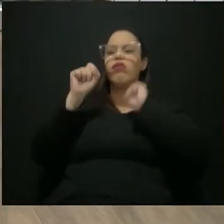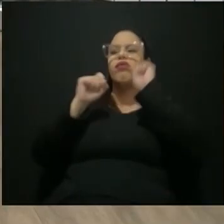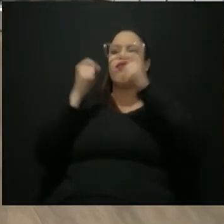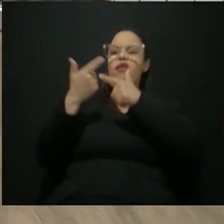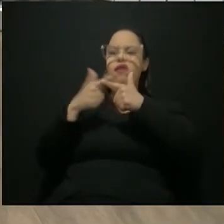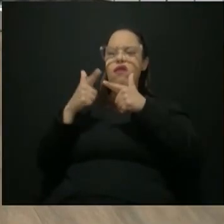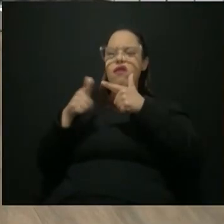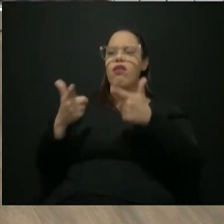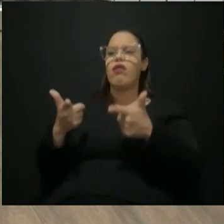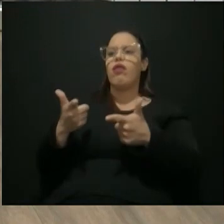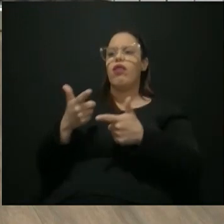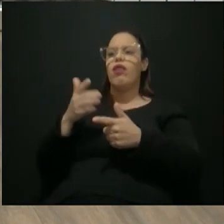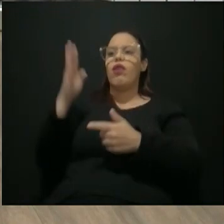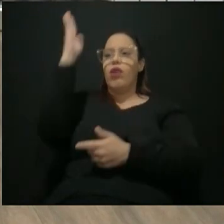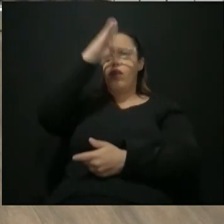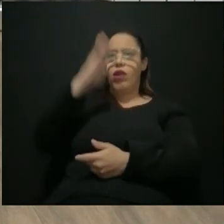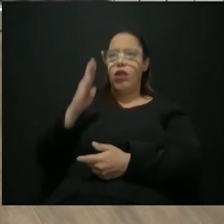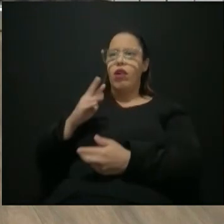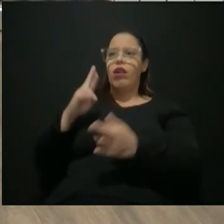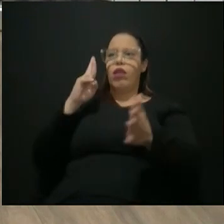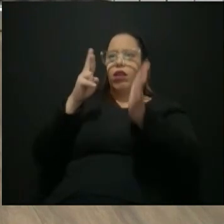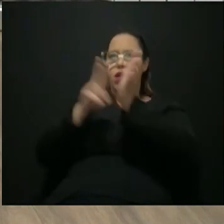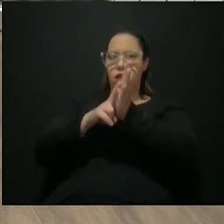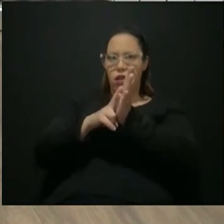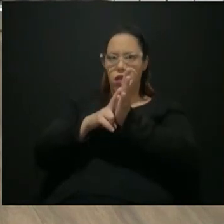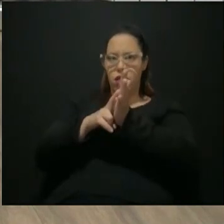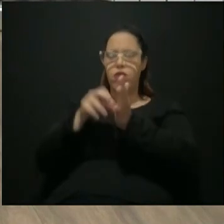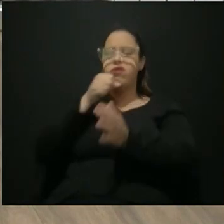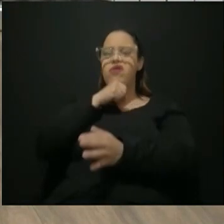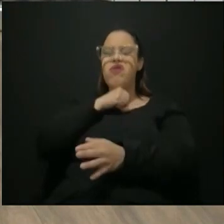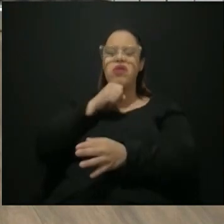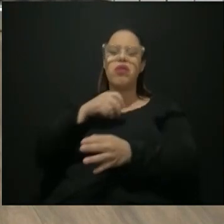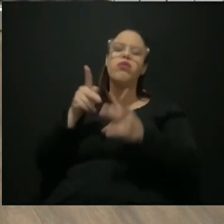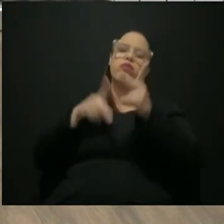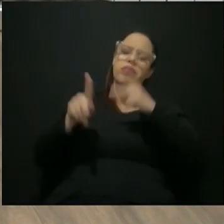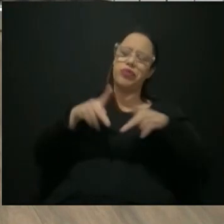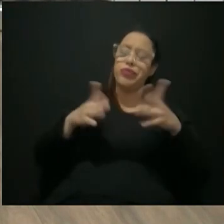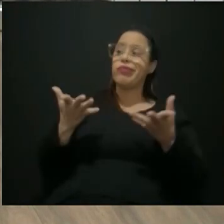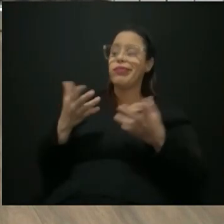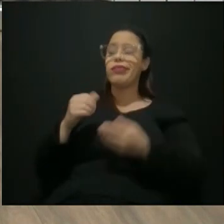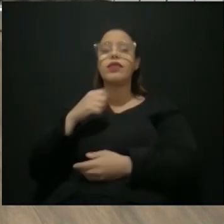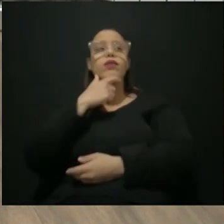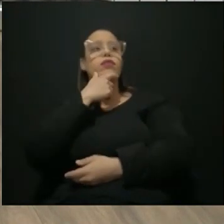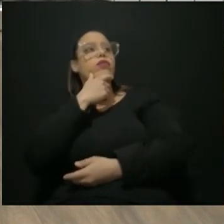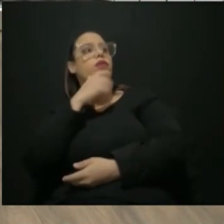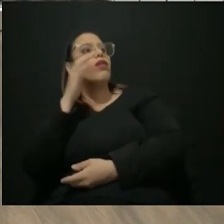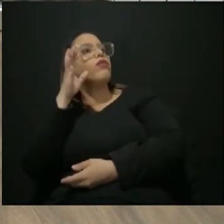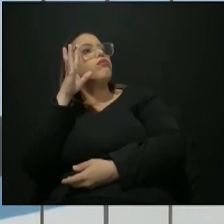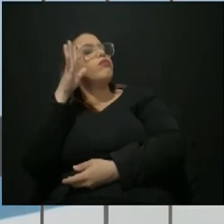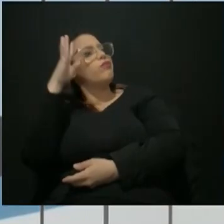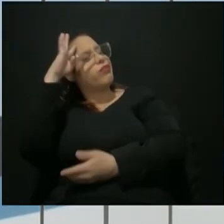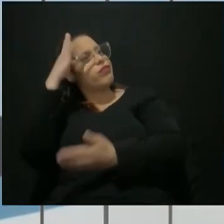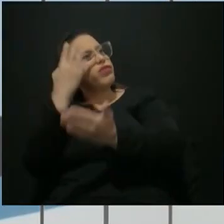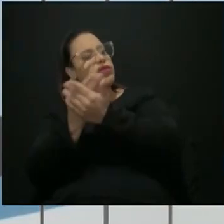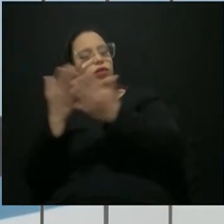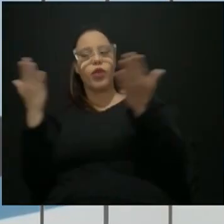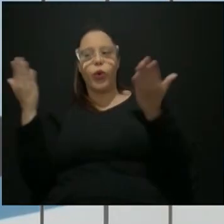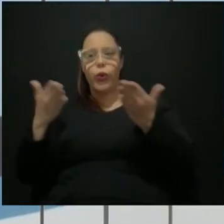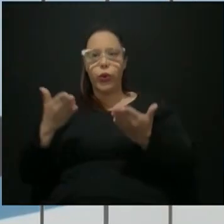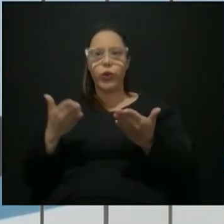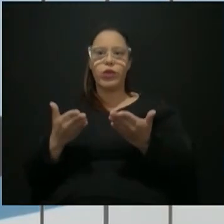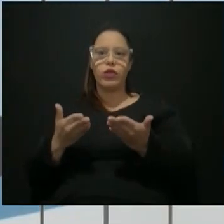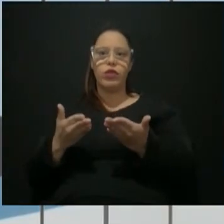Brasil referente a esse envelhecimento da população? Então, acredito que o maior desafio hoje não está nem